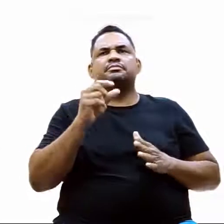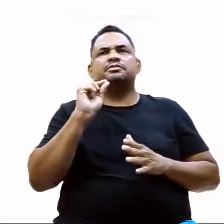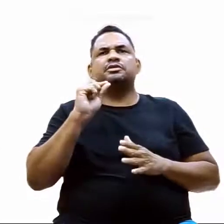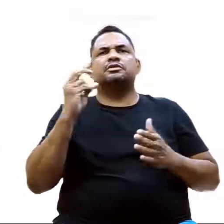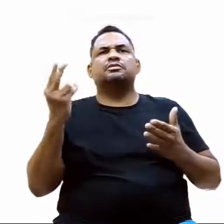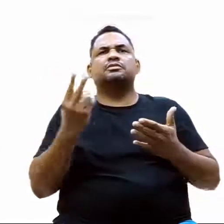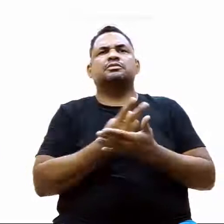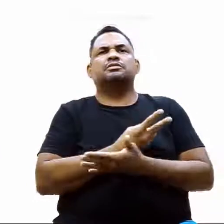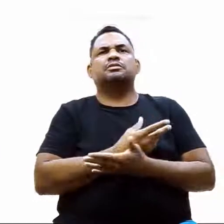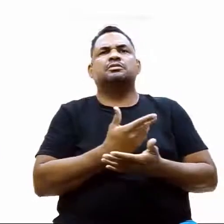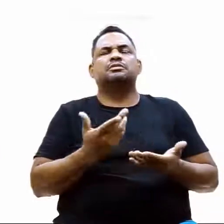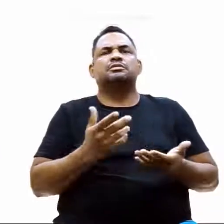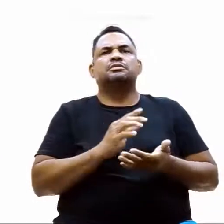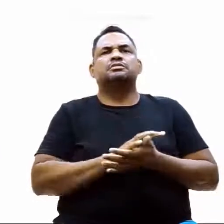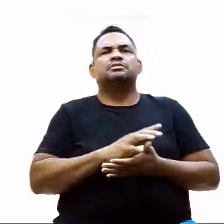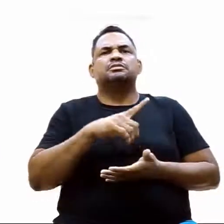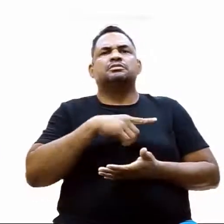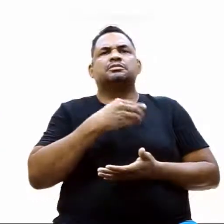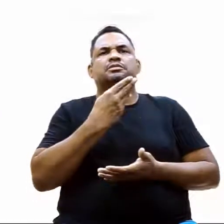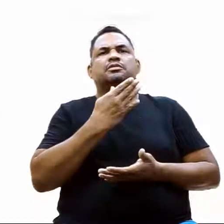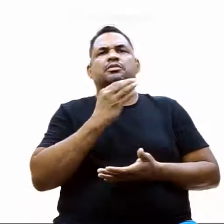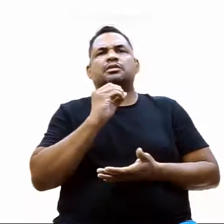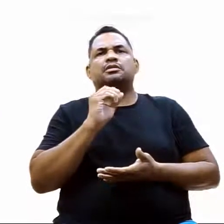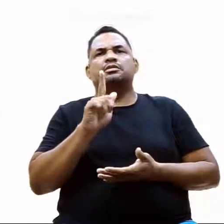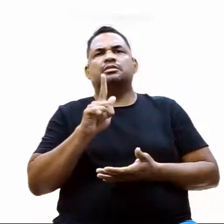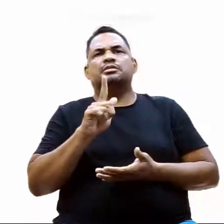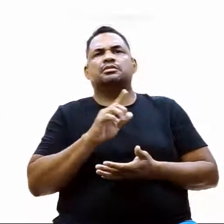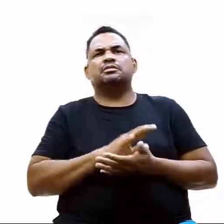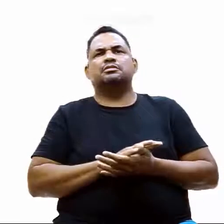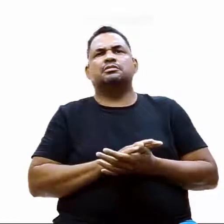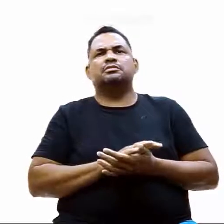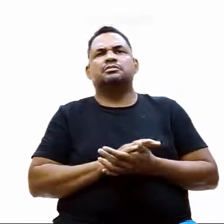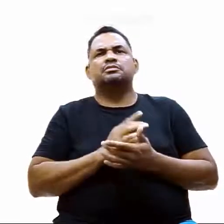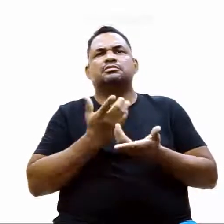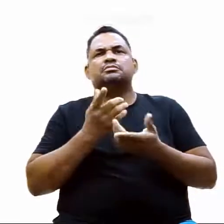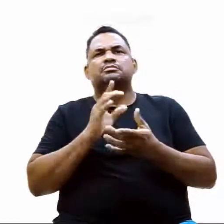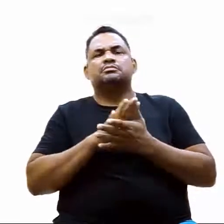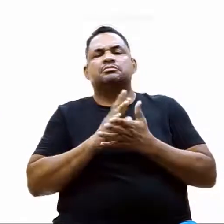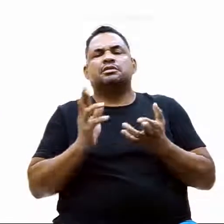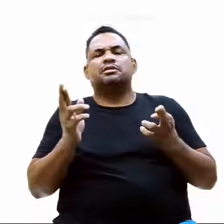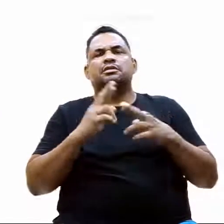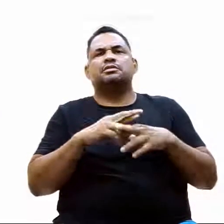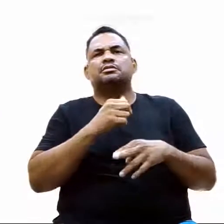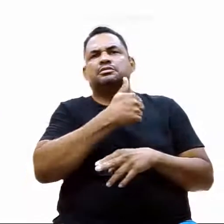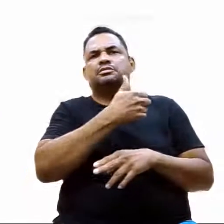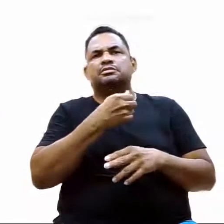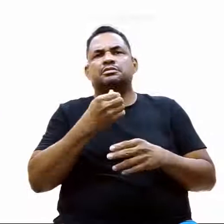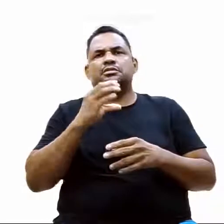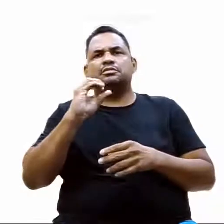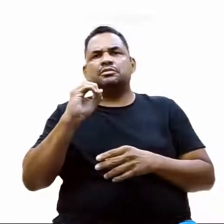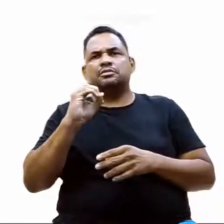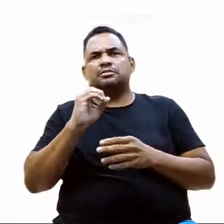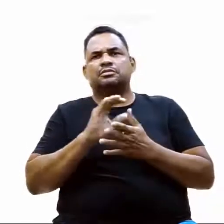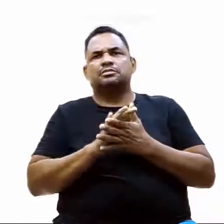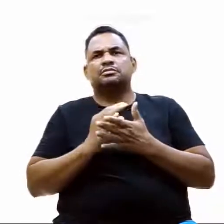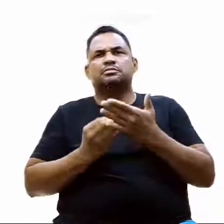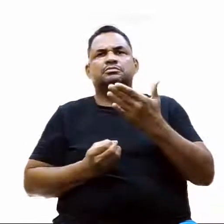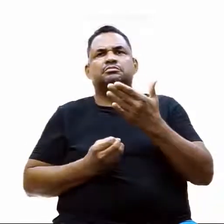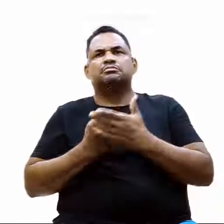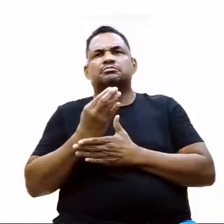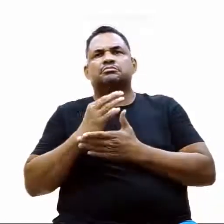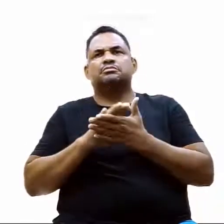aconteceu? Eu tinha 40 gramas, que descobri que reagindo com 16 gramas de oxigênio, 40 de cálcio me